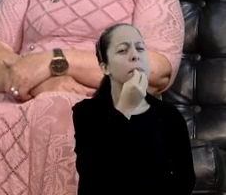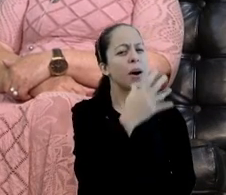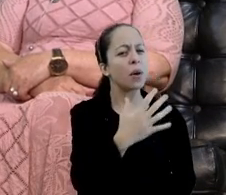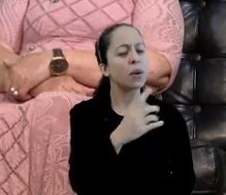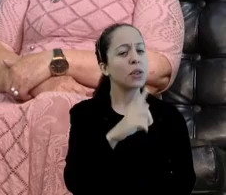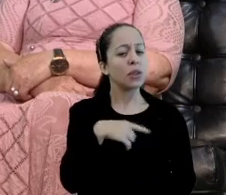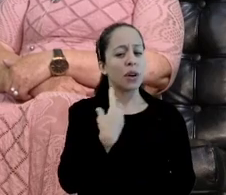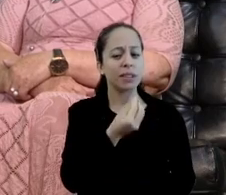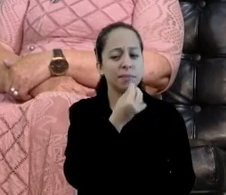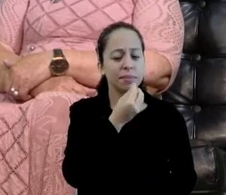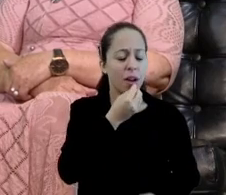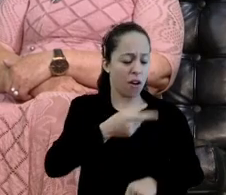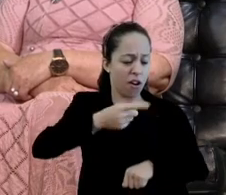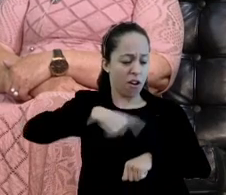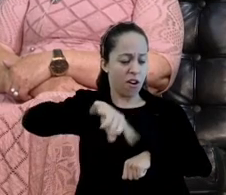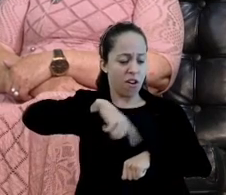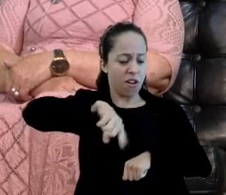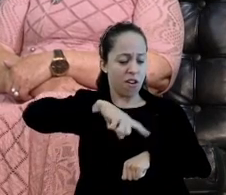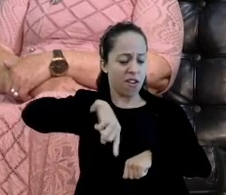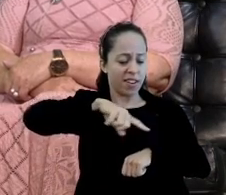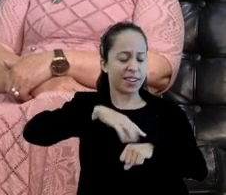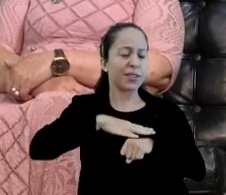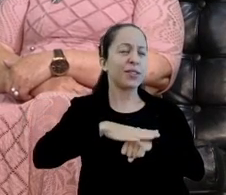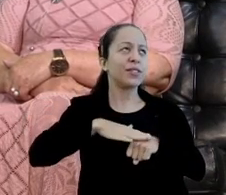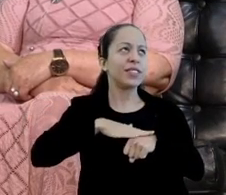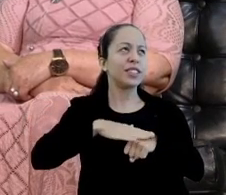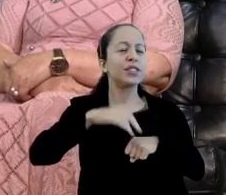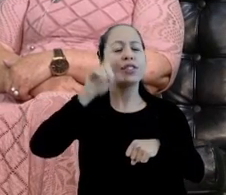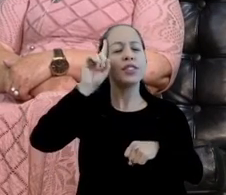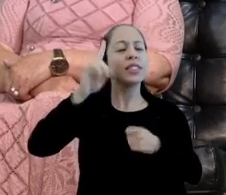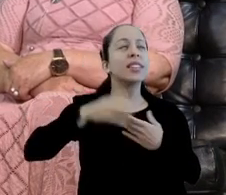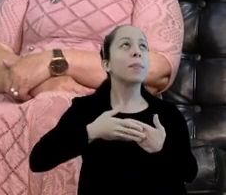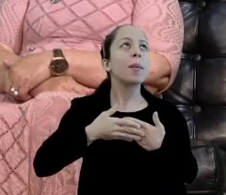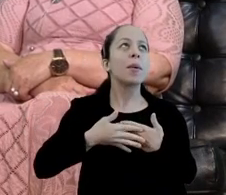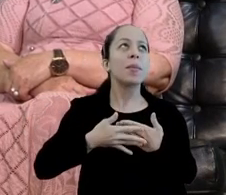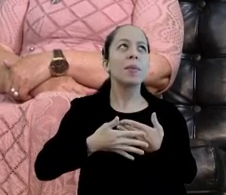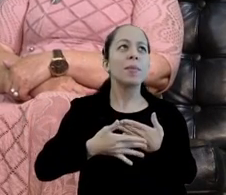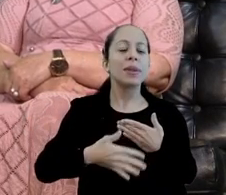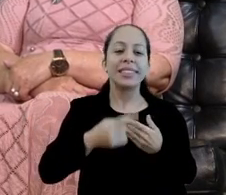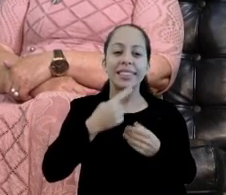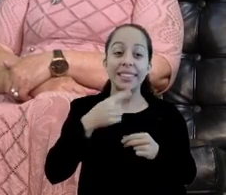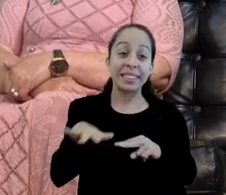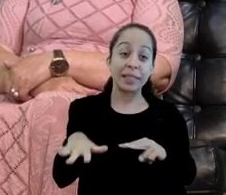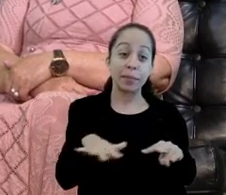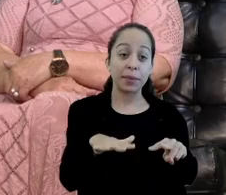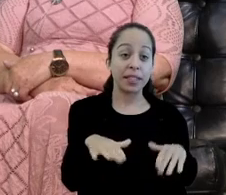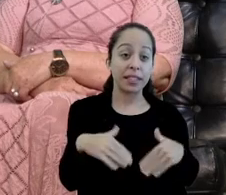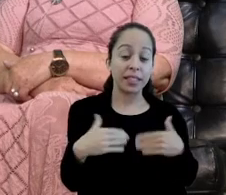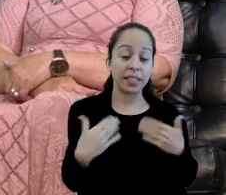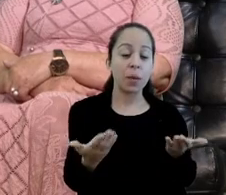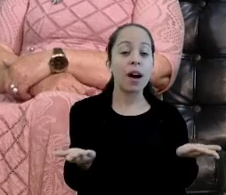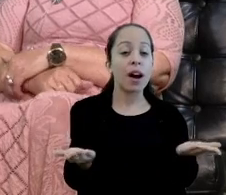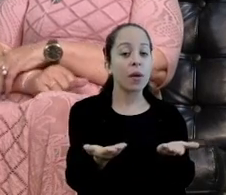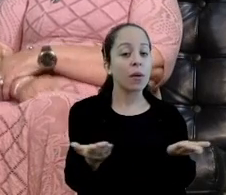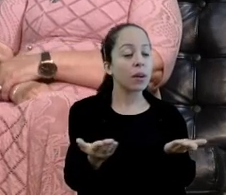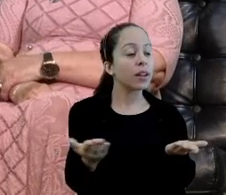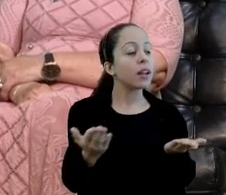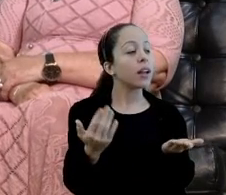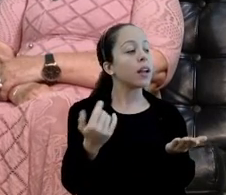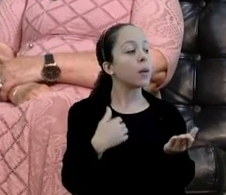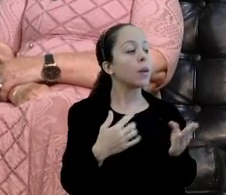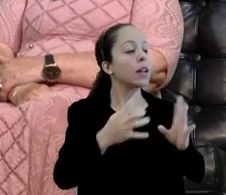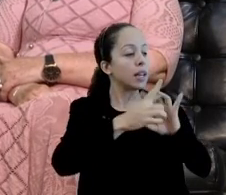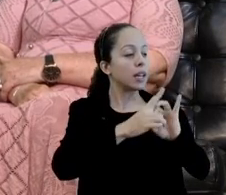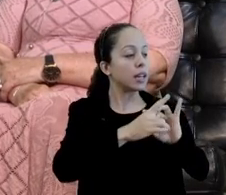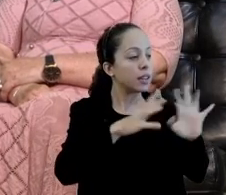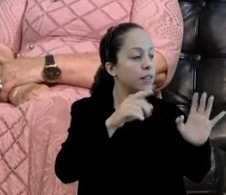horas e horas conversando, dias, semanas. Então eu vou fazer o seguinte, vou passar a palavra para a senhora. Caso haja